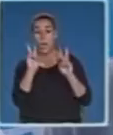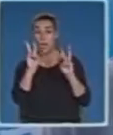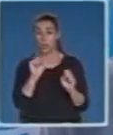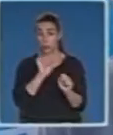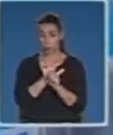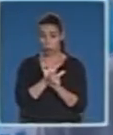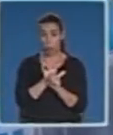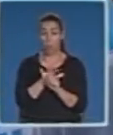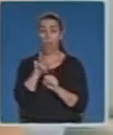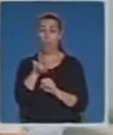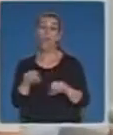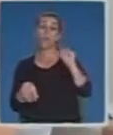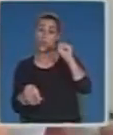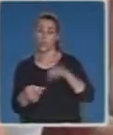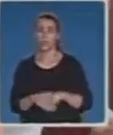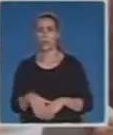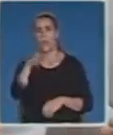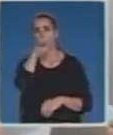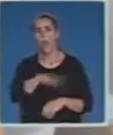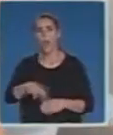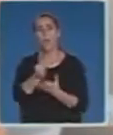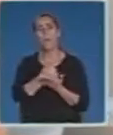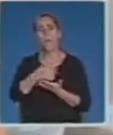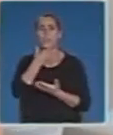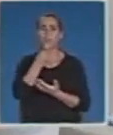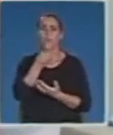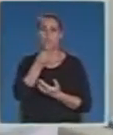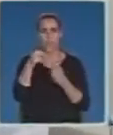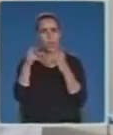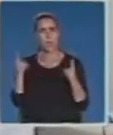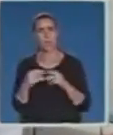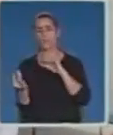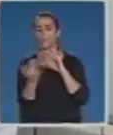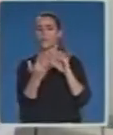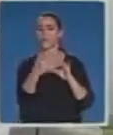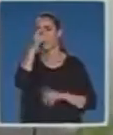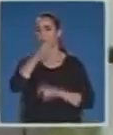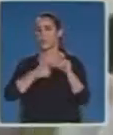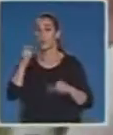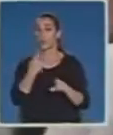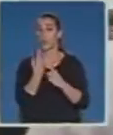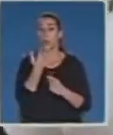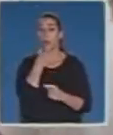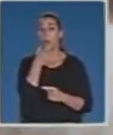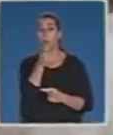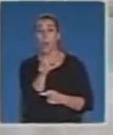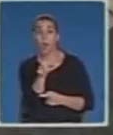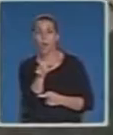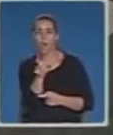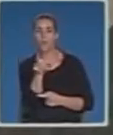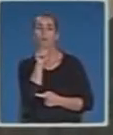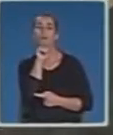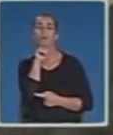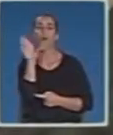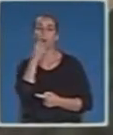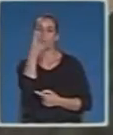é o Partido Socialista. Na Praça Velha, em Angra do Heroísmo, o CDS contacta com eleitores porque cada palavra dada pode ser